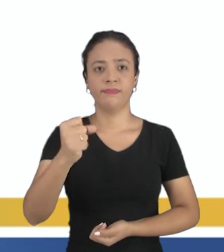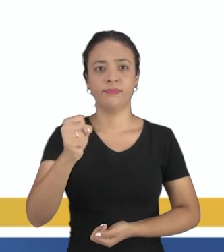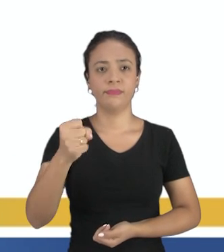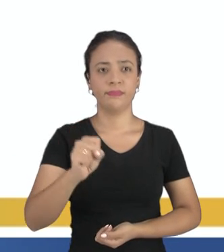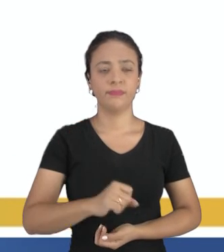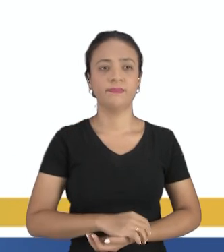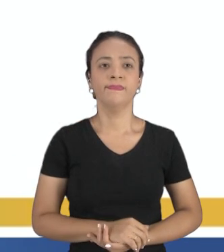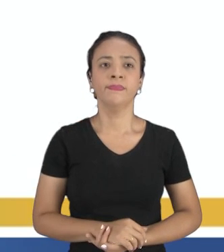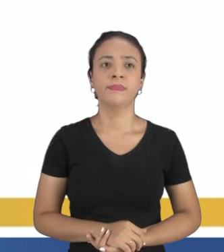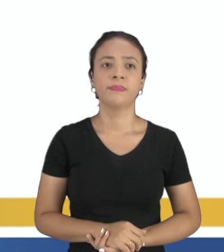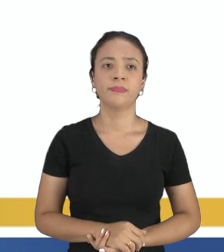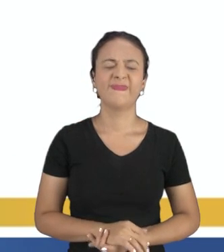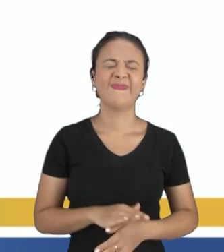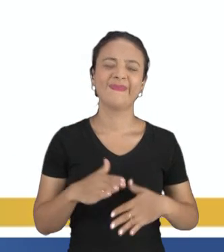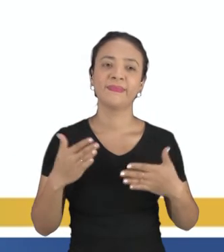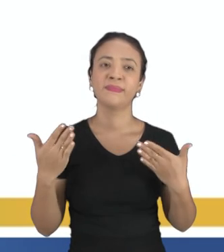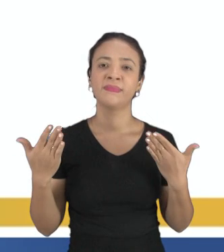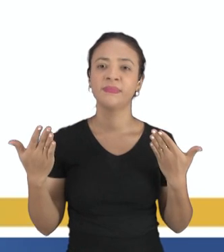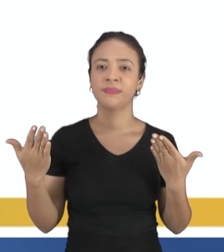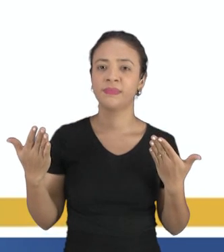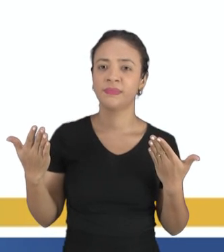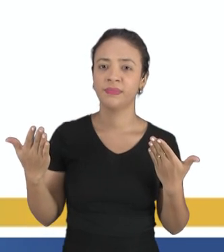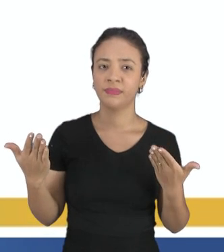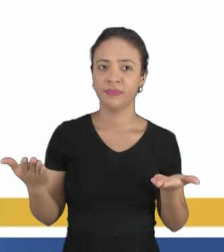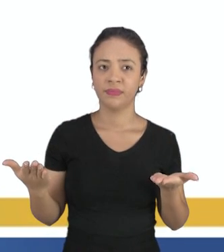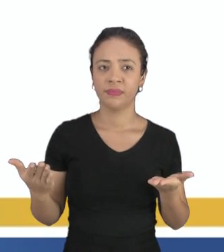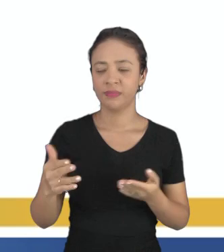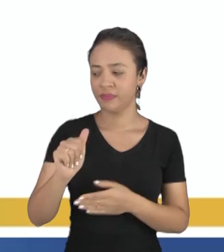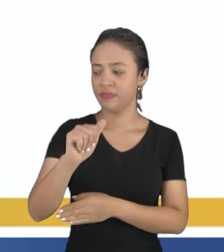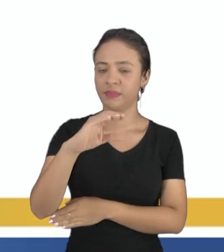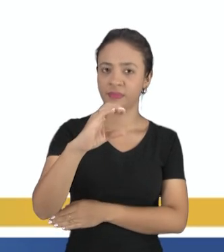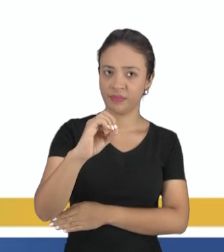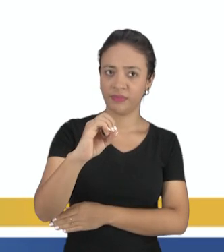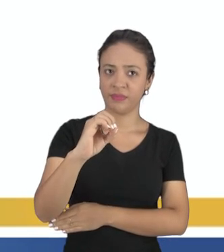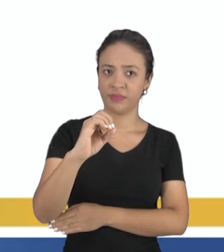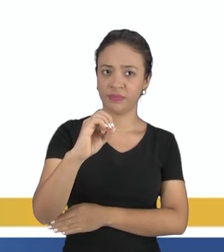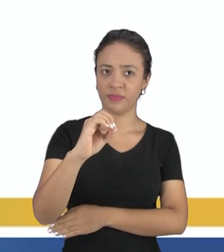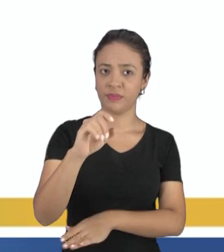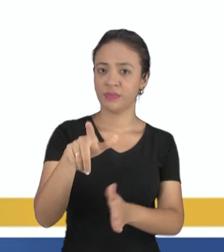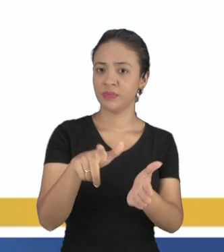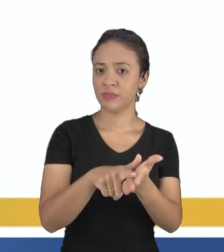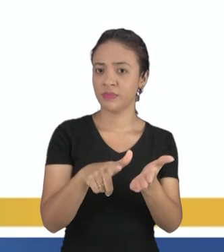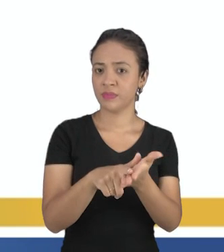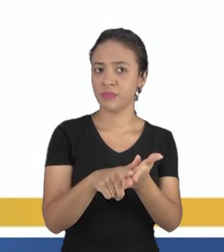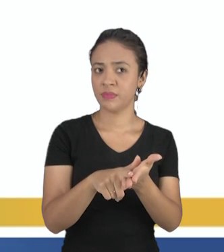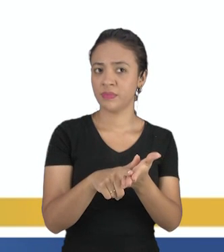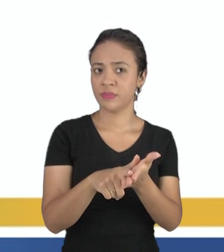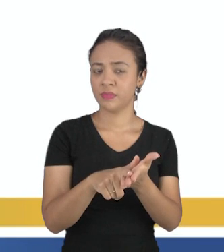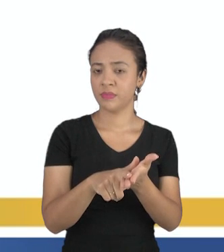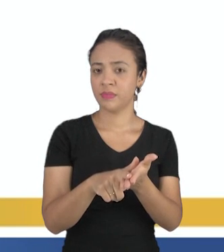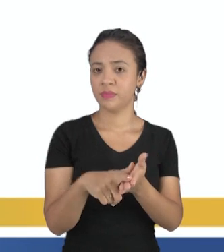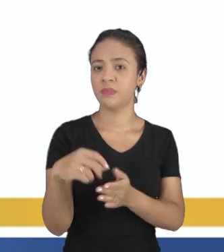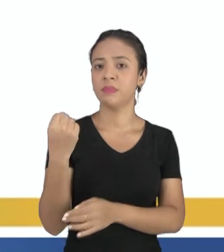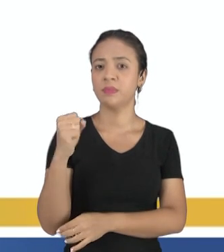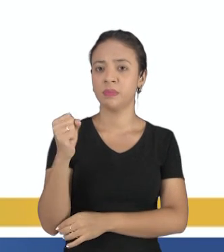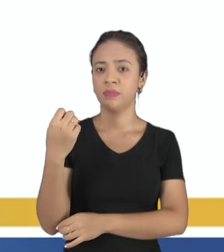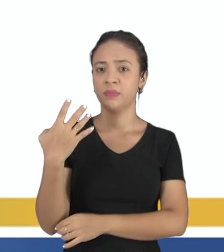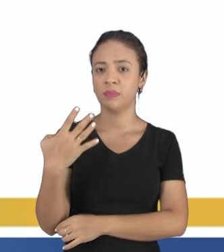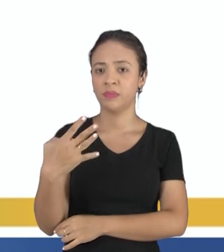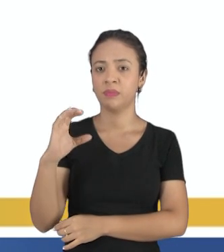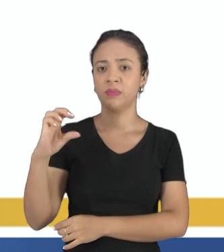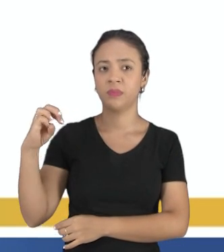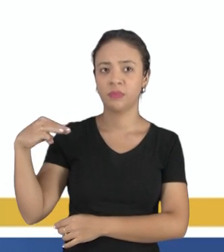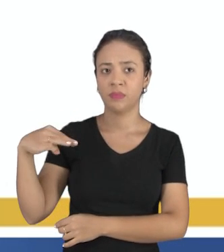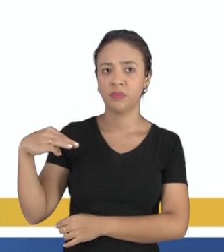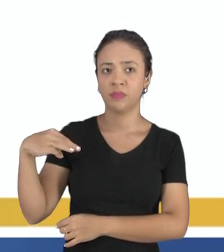118,8. Portanto, aí, o meu A0, a folha dele, a medida, é de 84